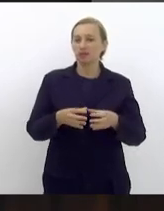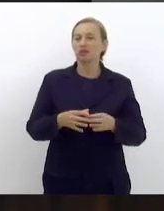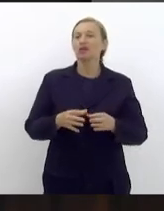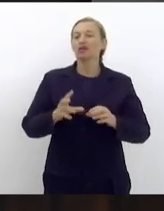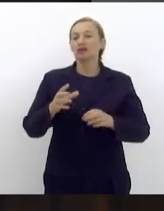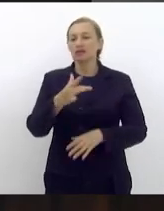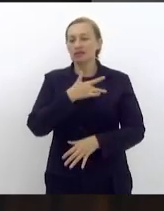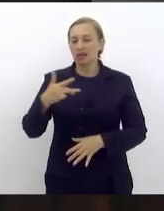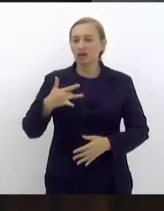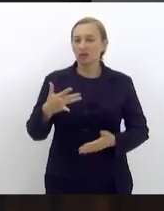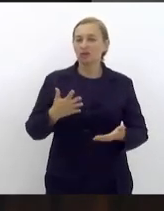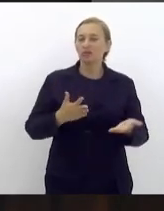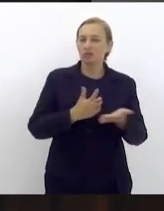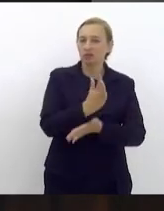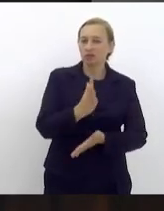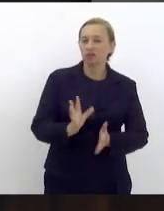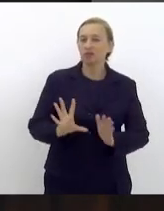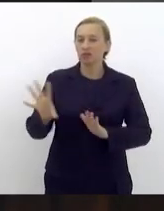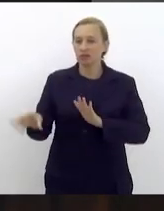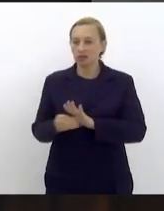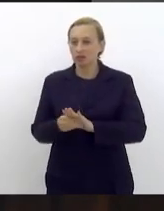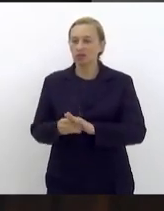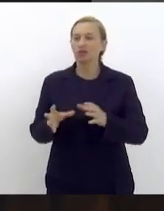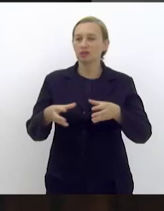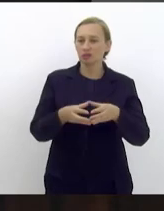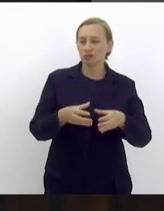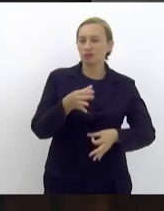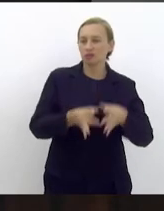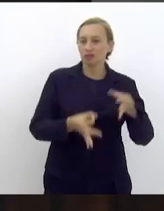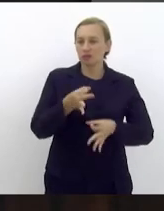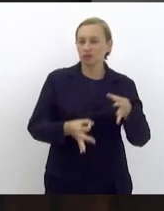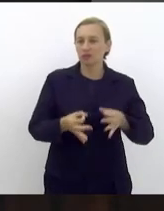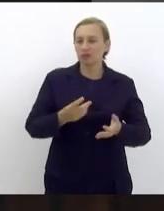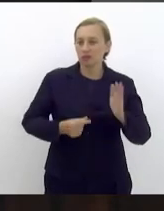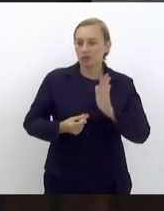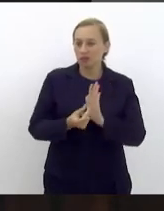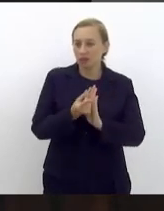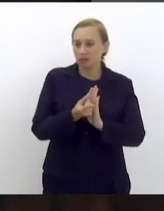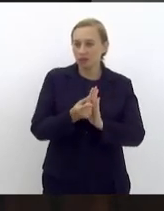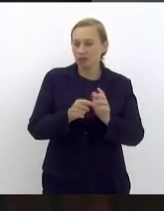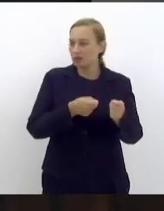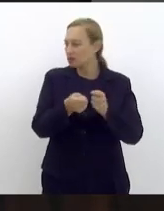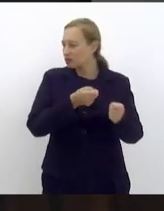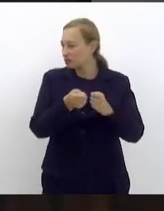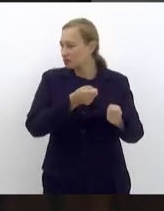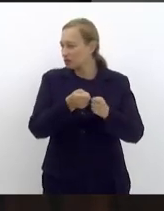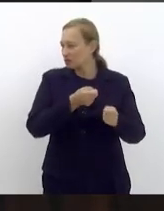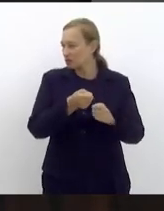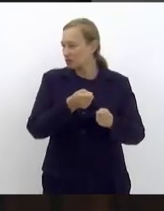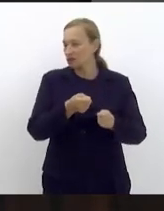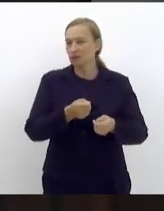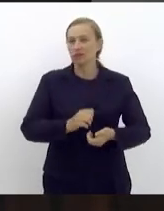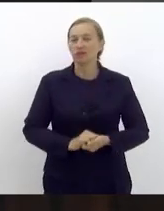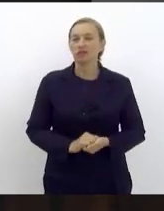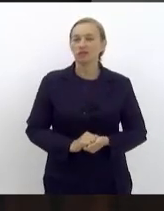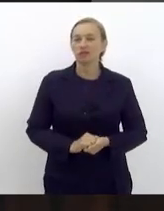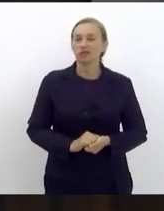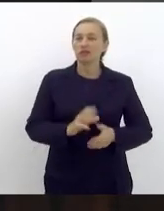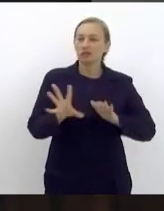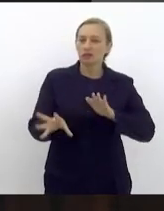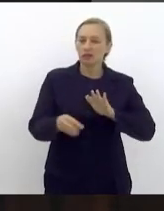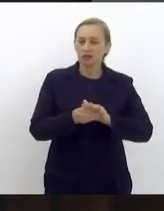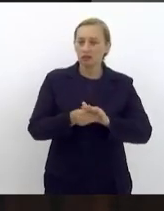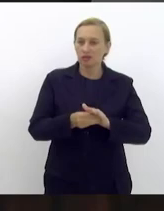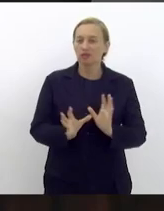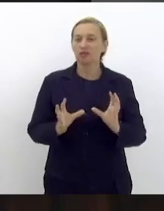saúde favorável, com emenda da Comissão de Constituição e Justiça, de orçamento, fiscalização financeira e controle favorável, com emenda da